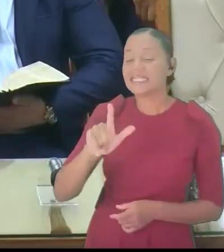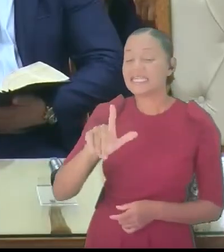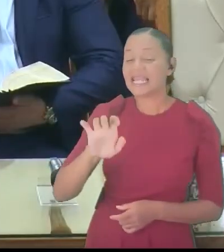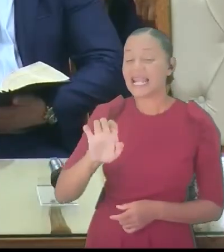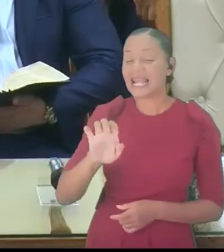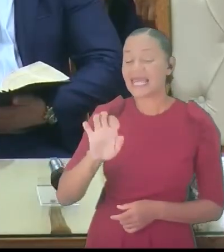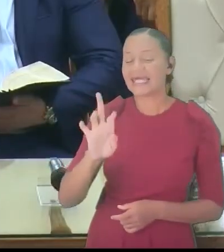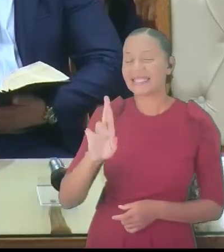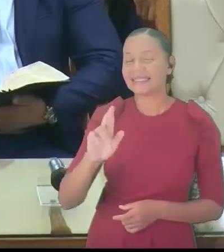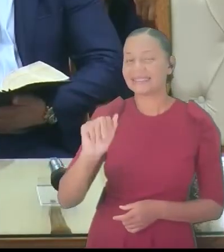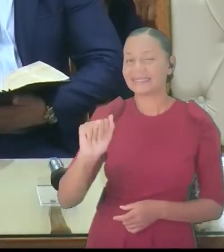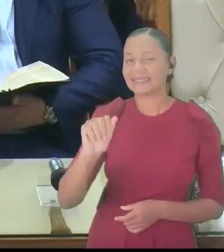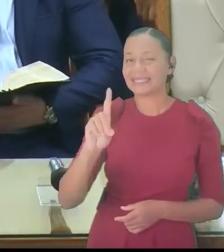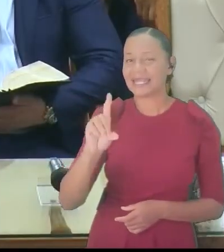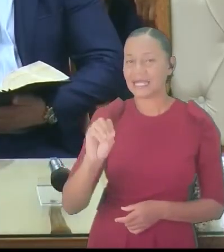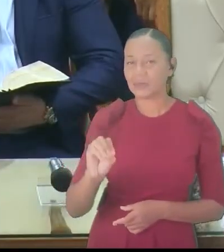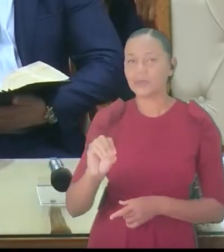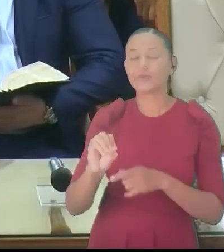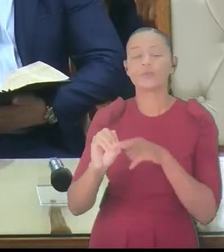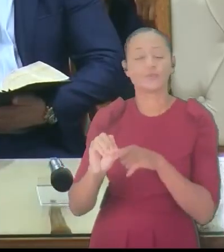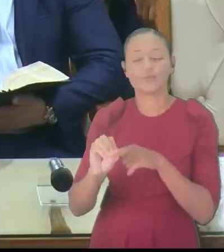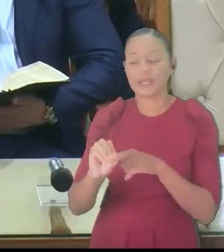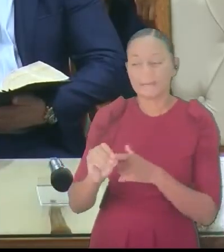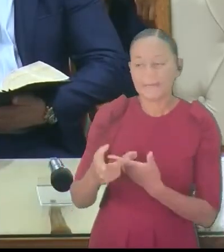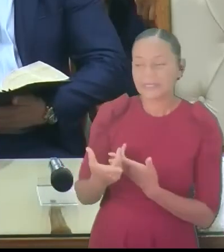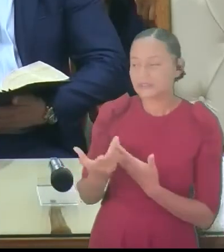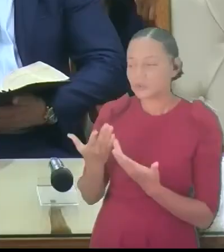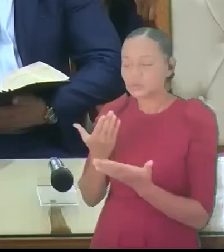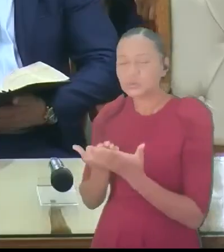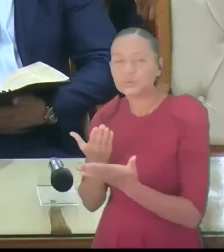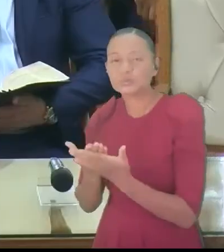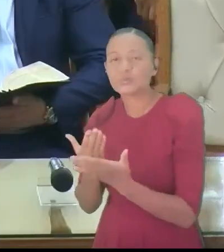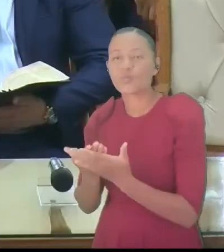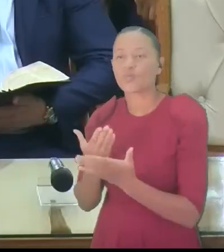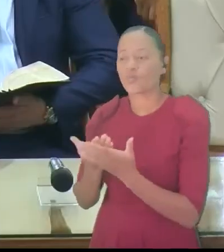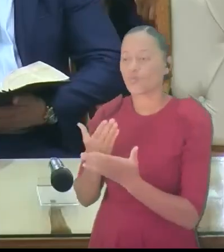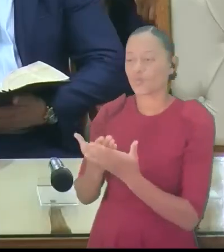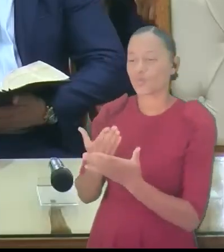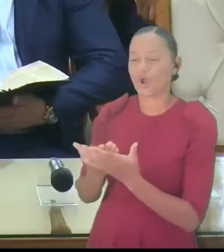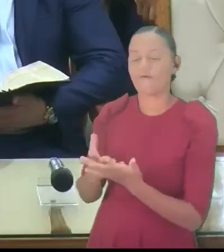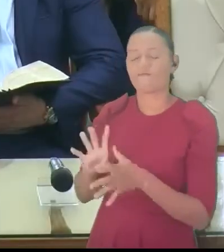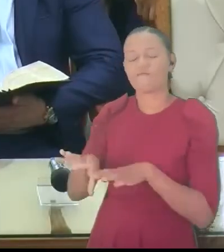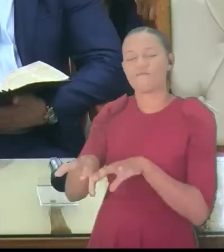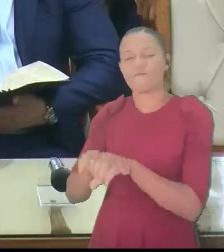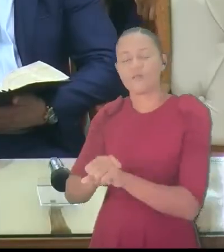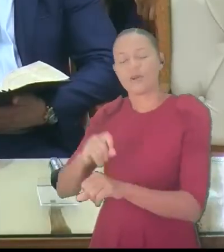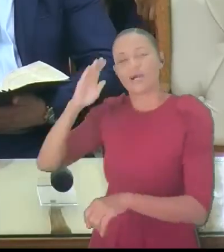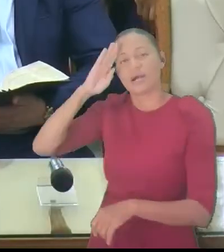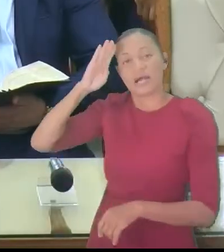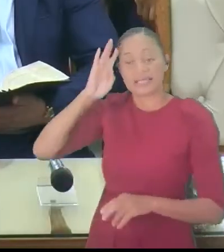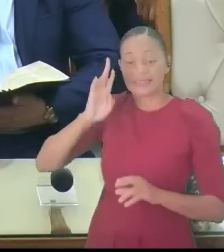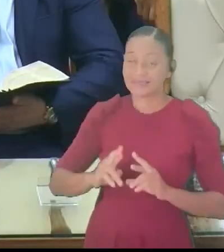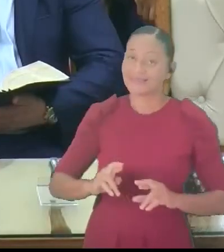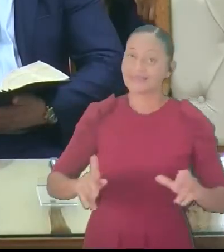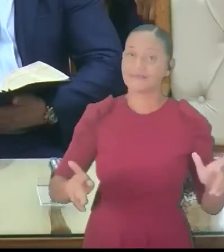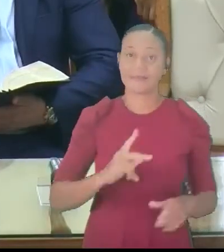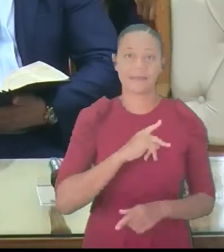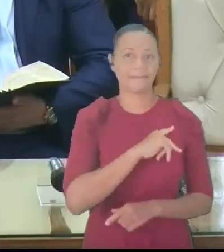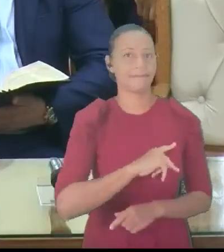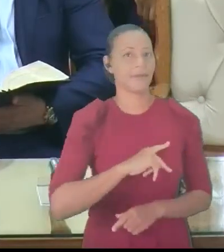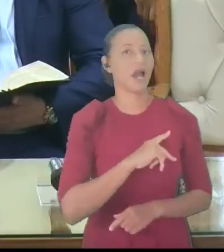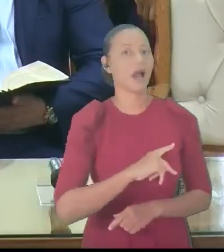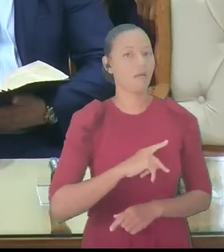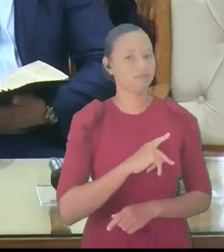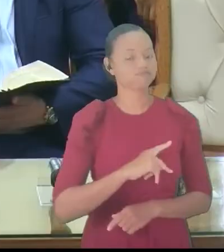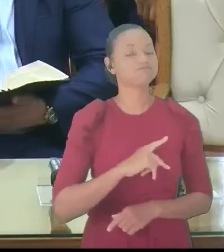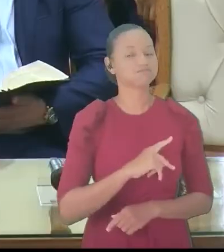aquela pessoa que não teve acesso às letras, que não teve acesso à academia, diferente de Paulo. Paulo